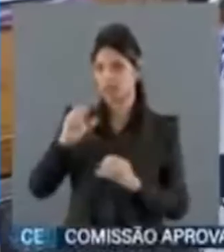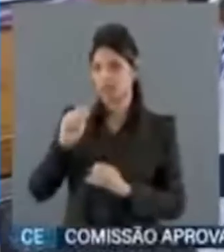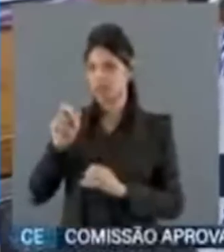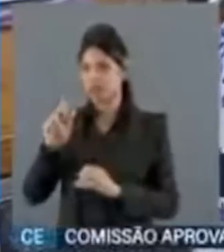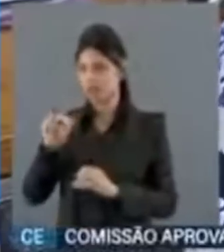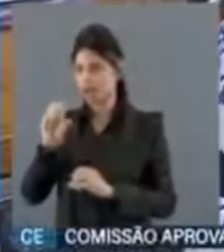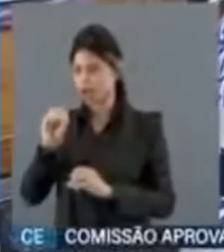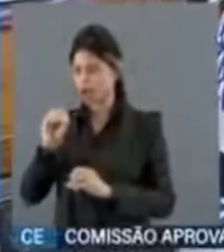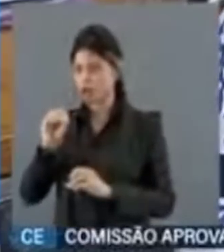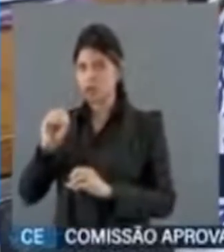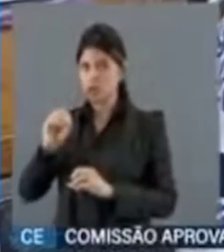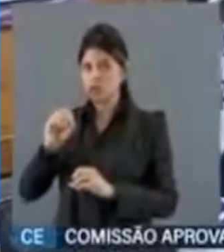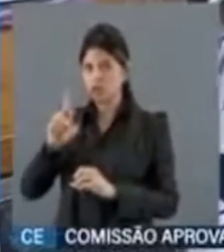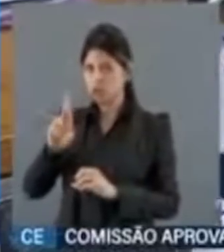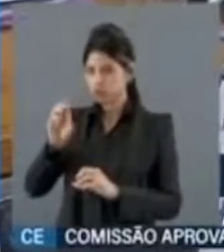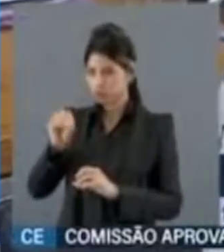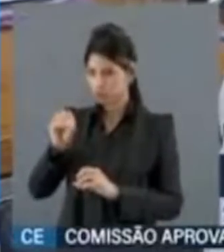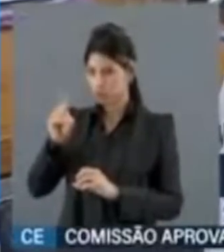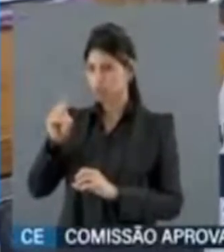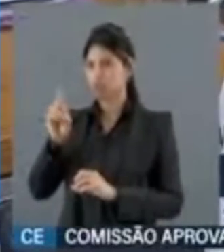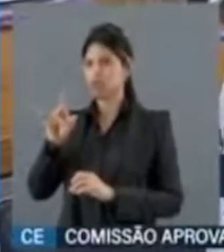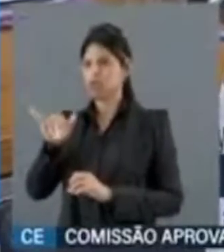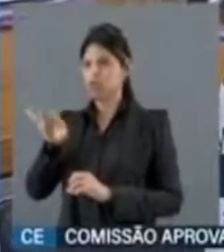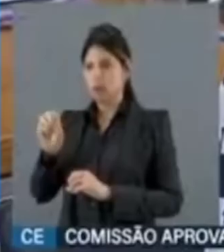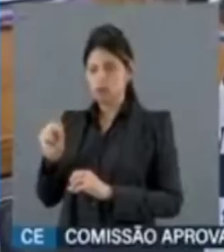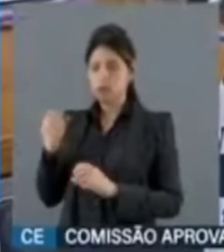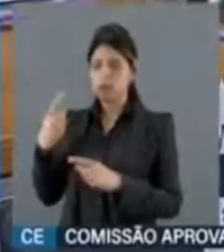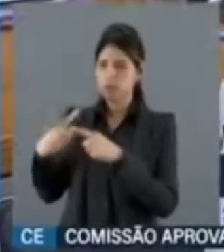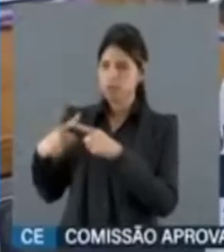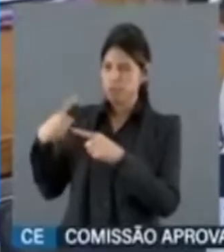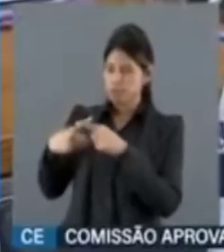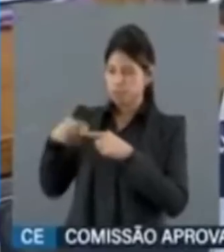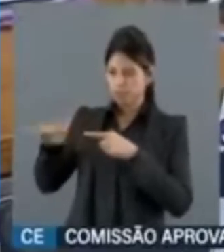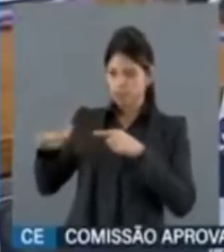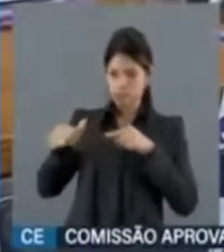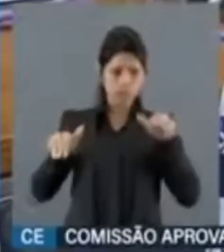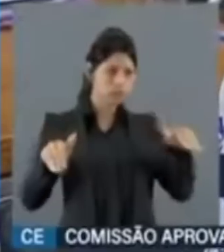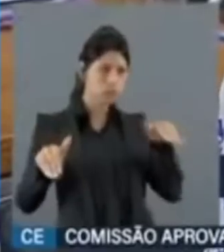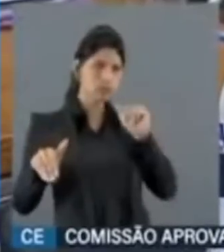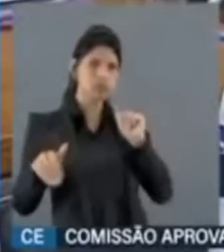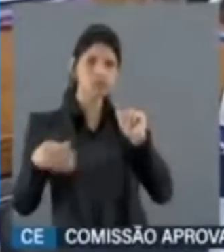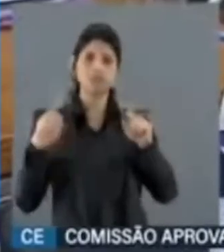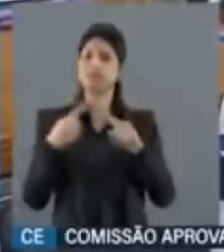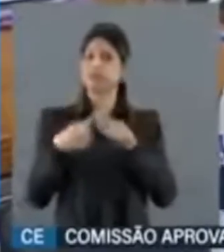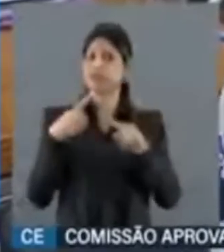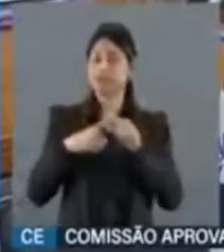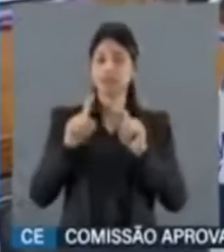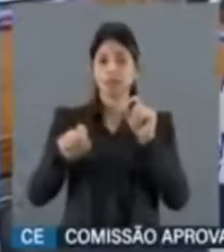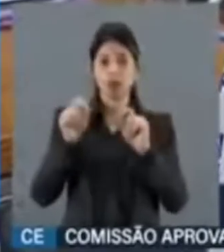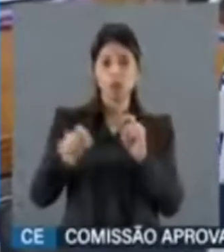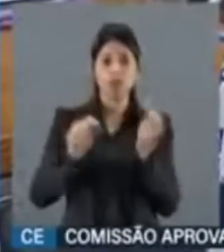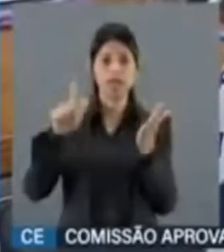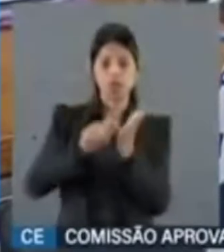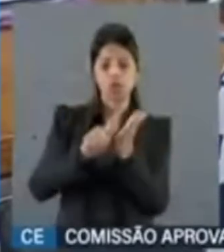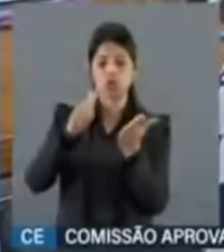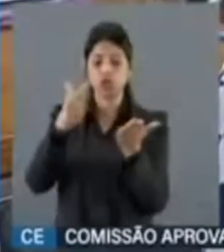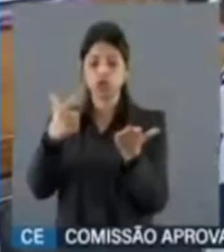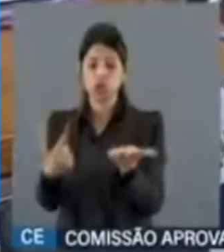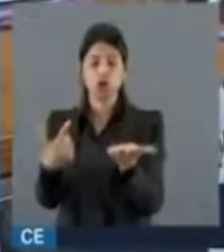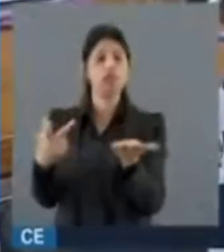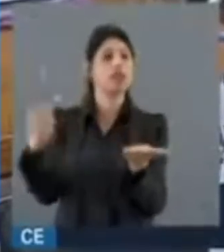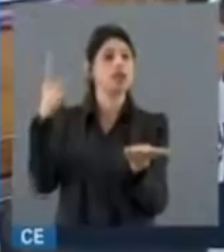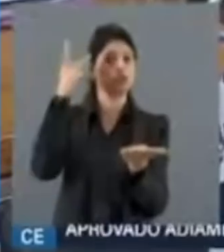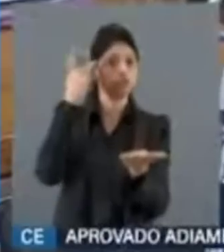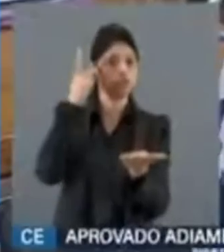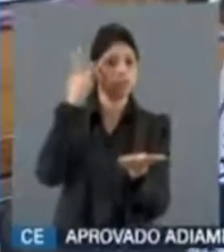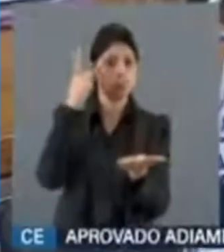isso? Porque no relatório que foi, numa matéria que foi divulgada pela Folha de São Paulo, e eu não sei, isso deve